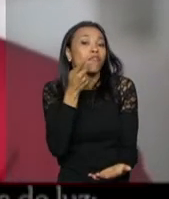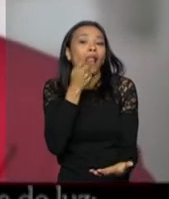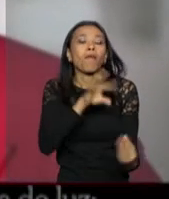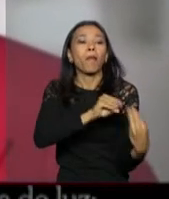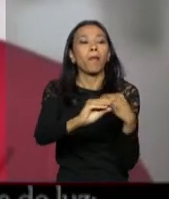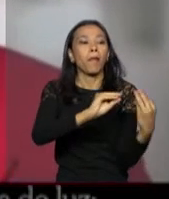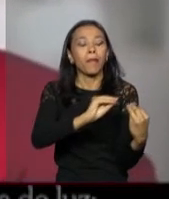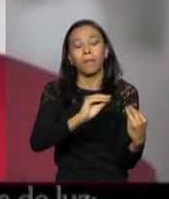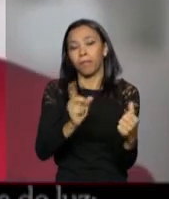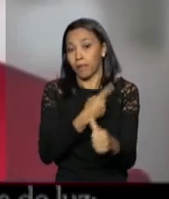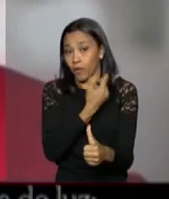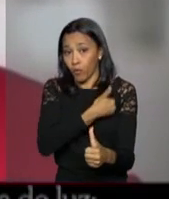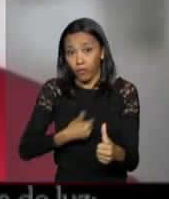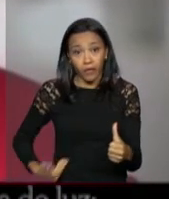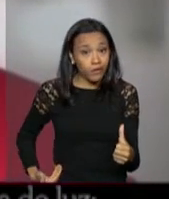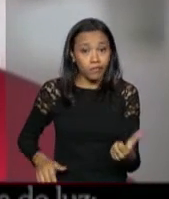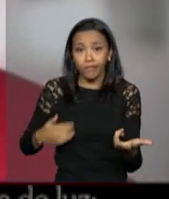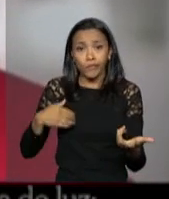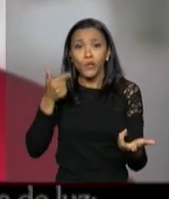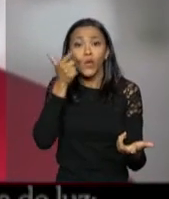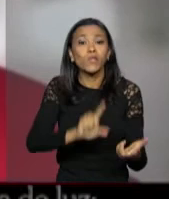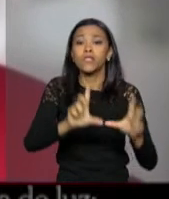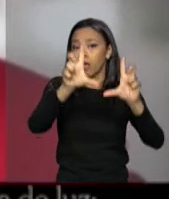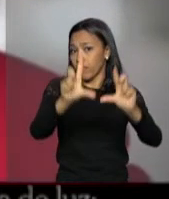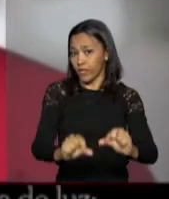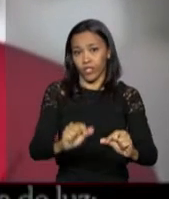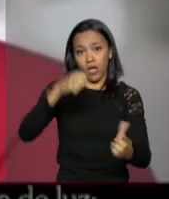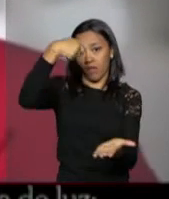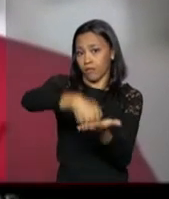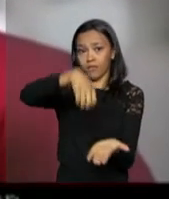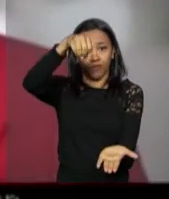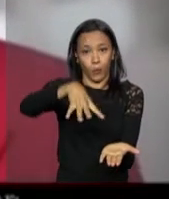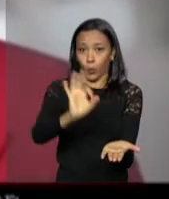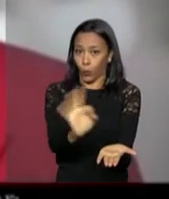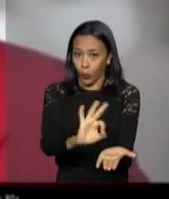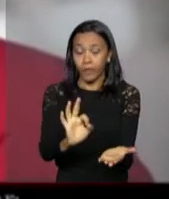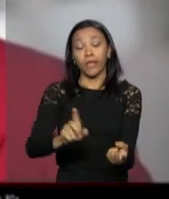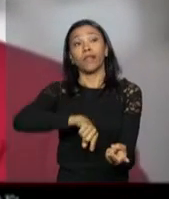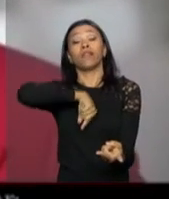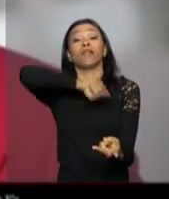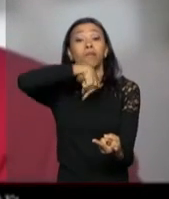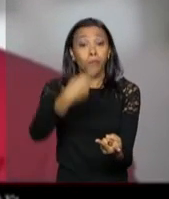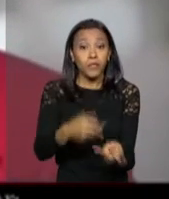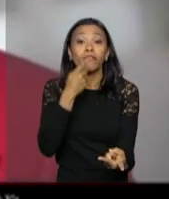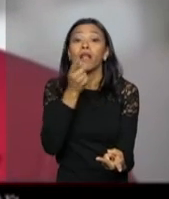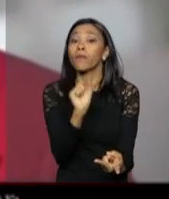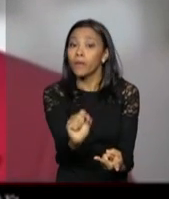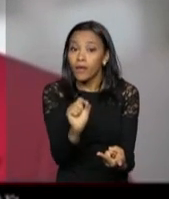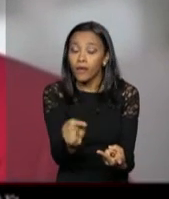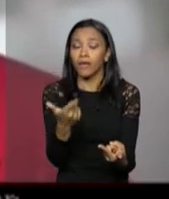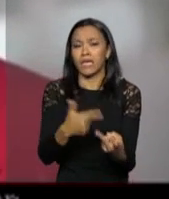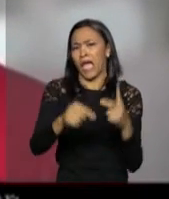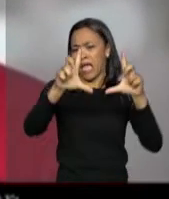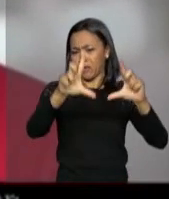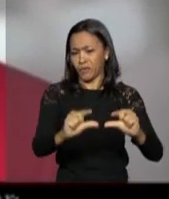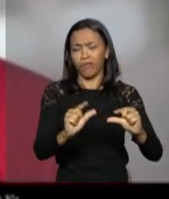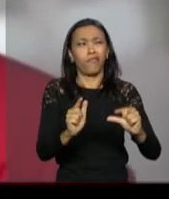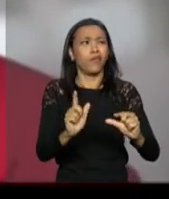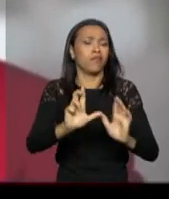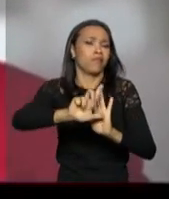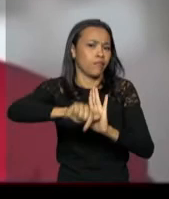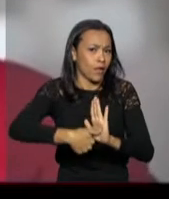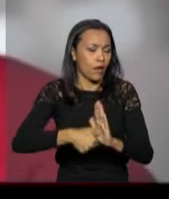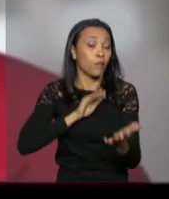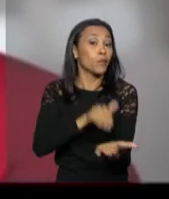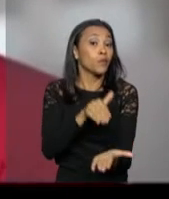que o governo não conseguiria baixar a conta de luz. Depois, passaram a dizer que a redução iria tardar.